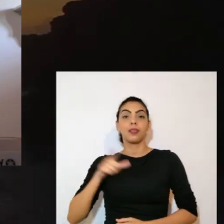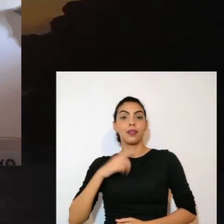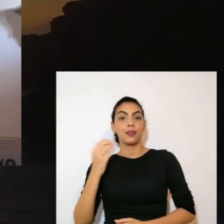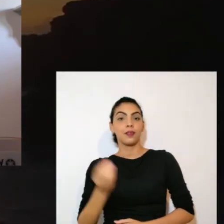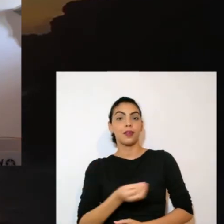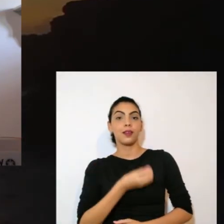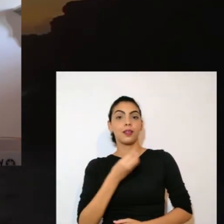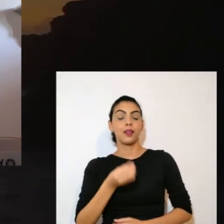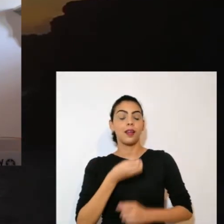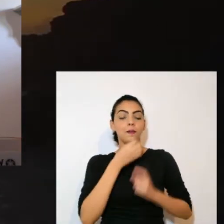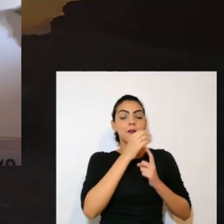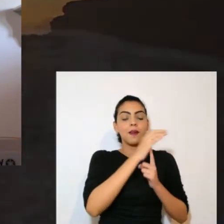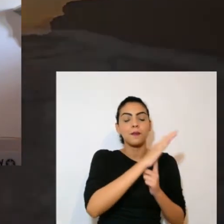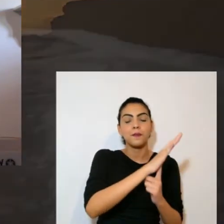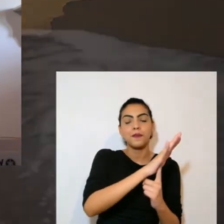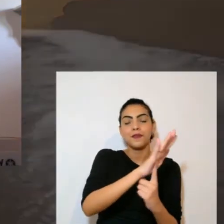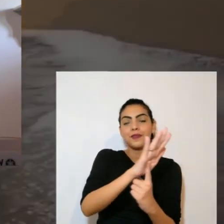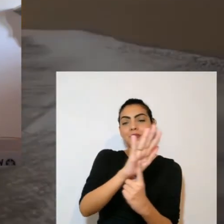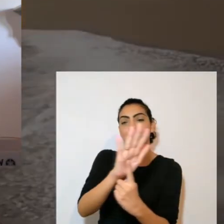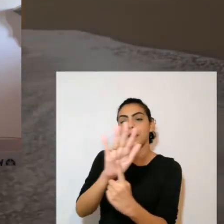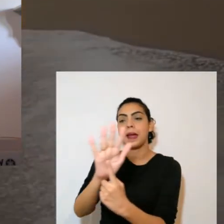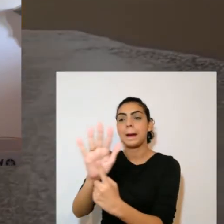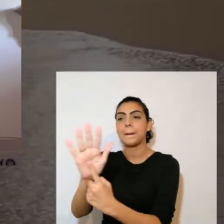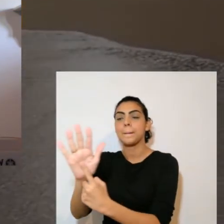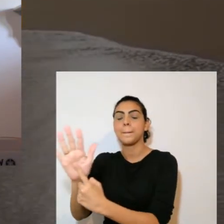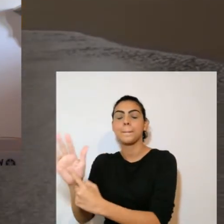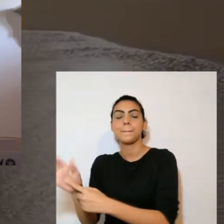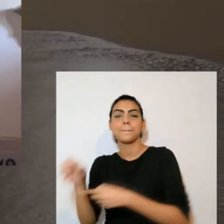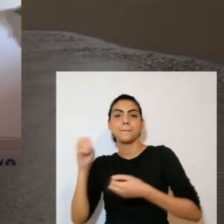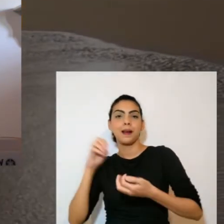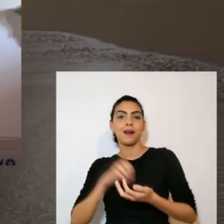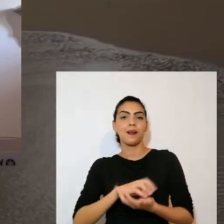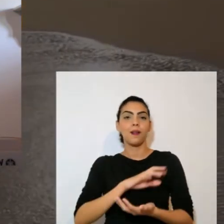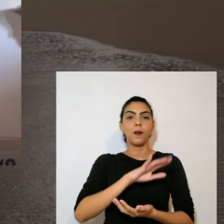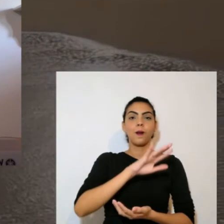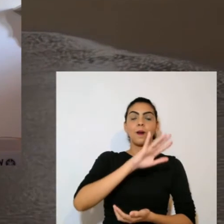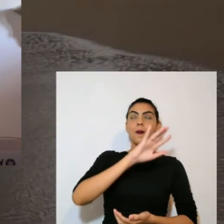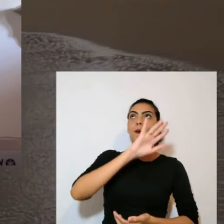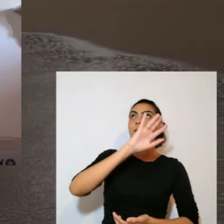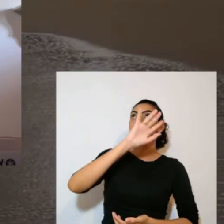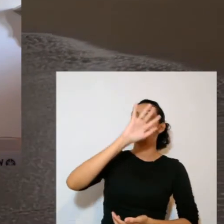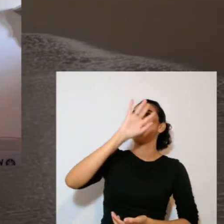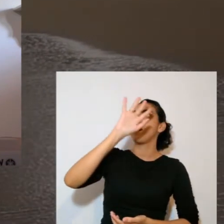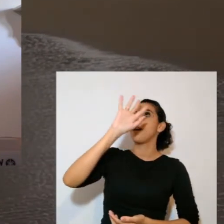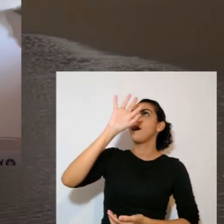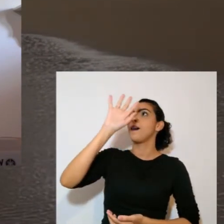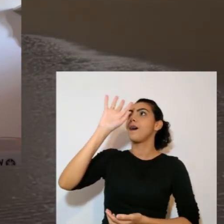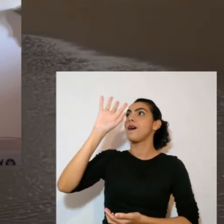respirar, existe pra mostrar a